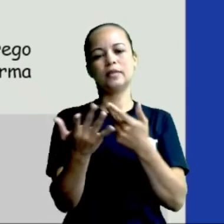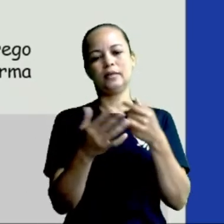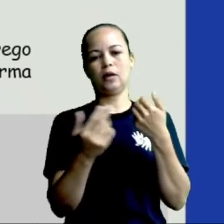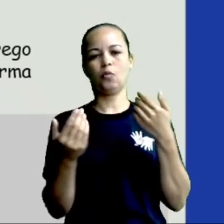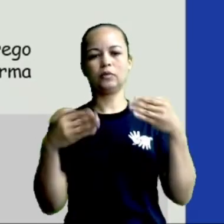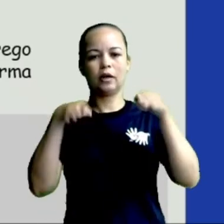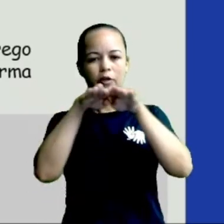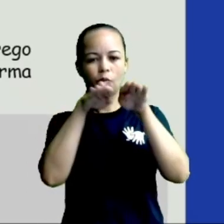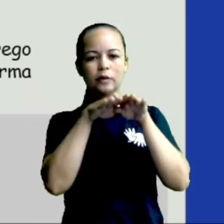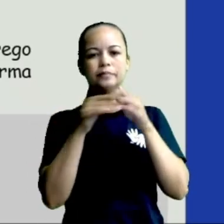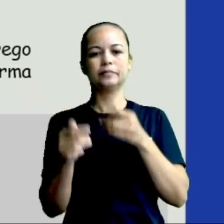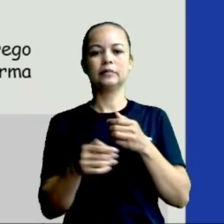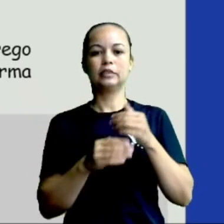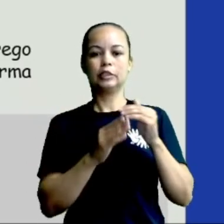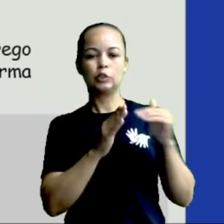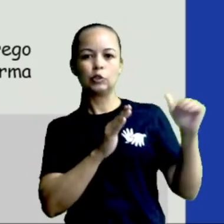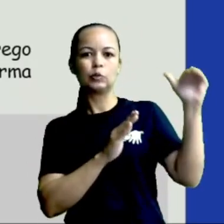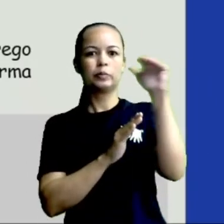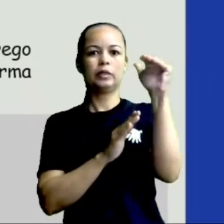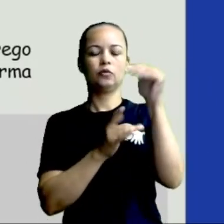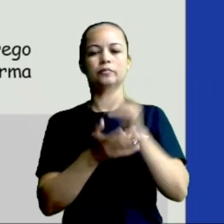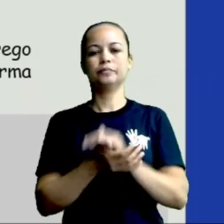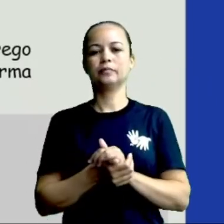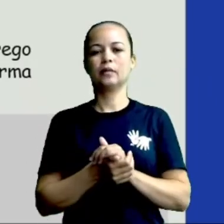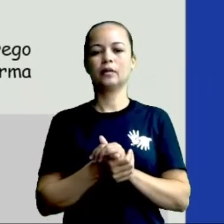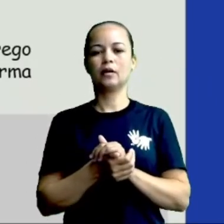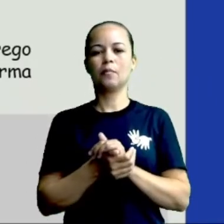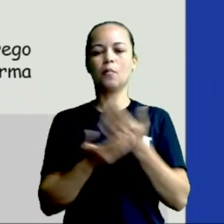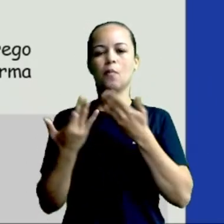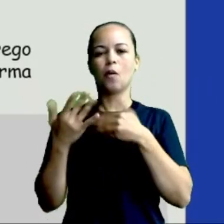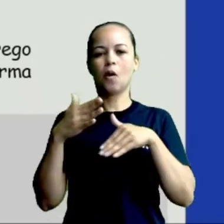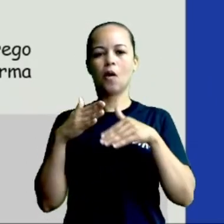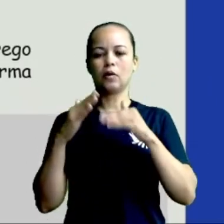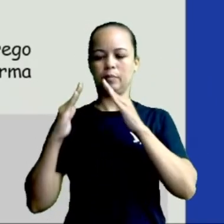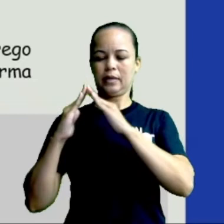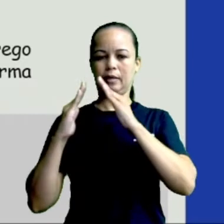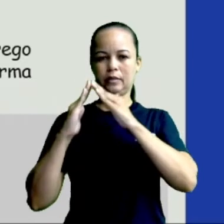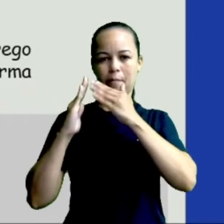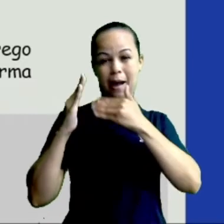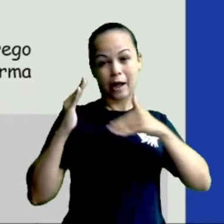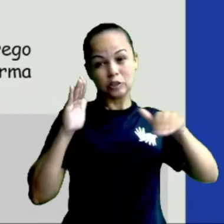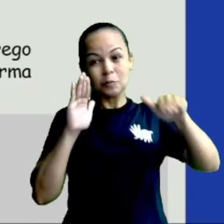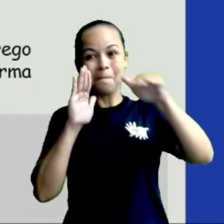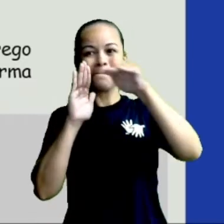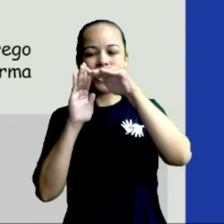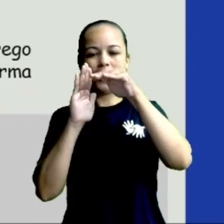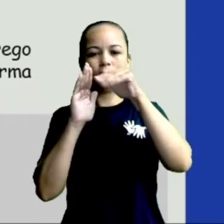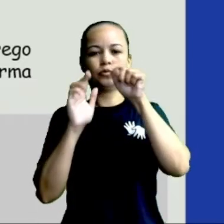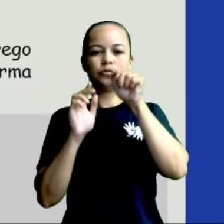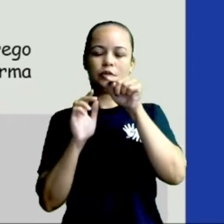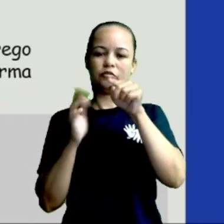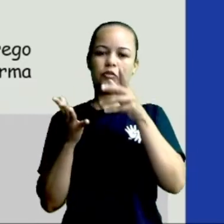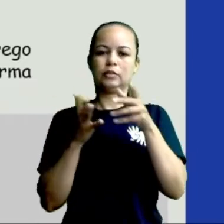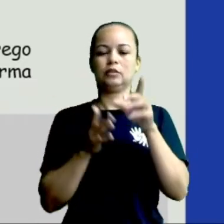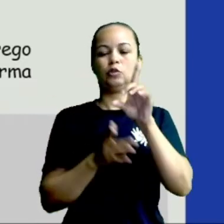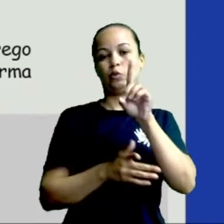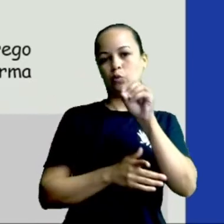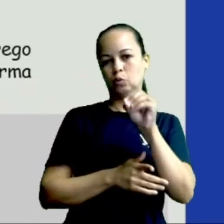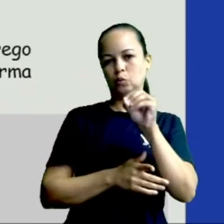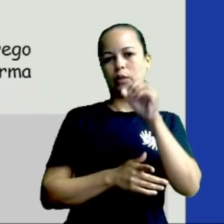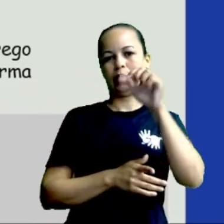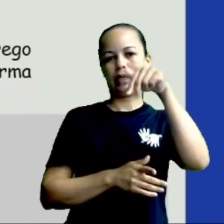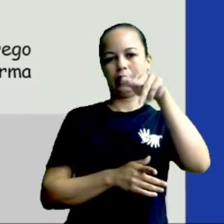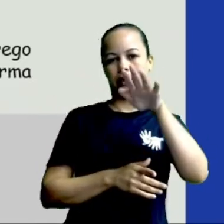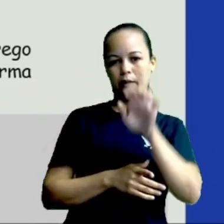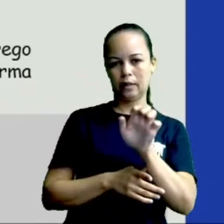também. De superioridade. Moro mais perto do que você. Pode ser do que ou que. Moro mais perto que